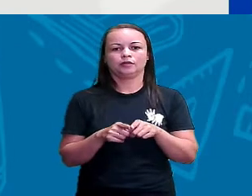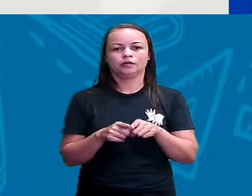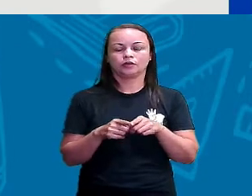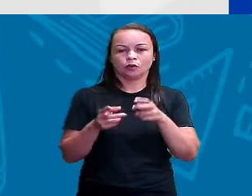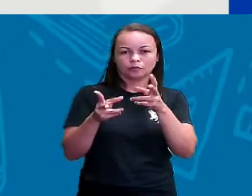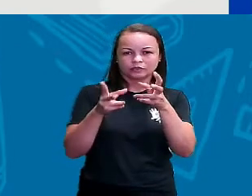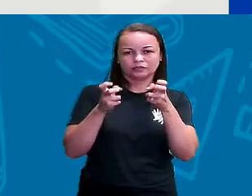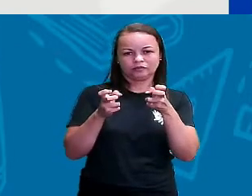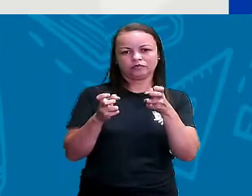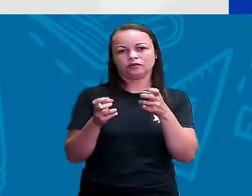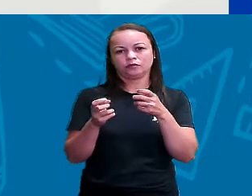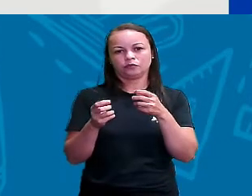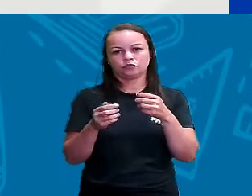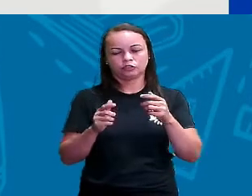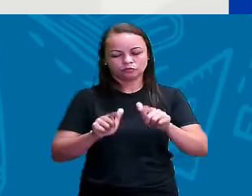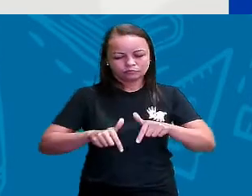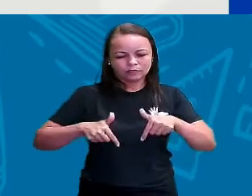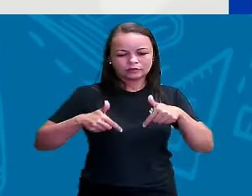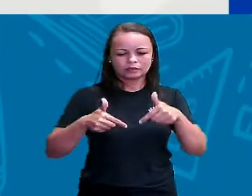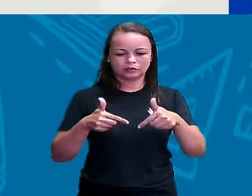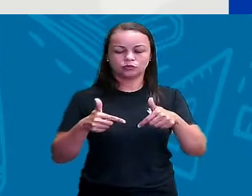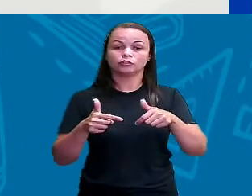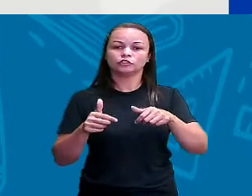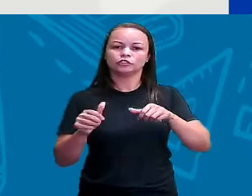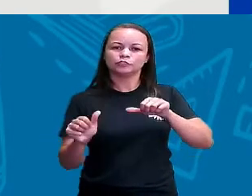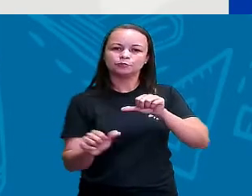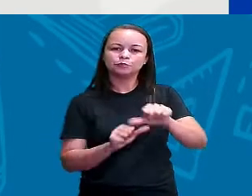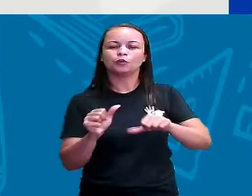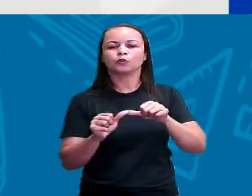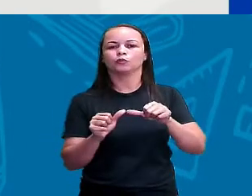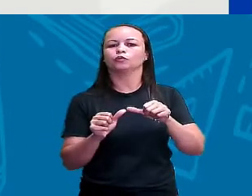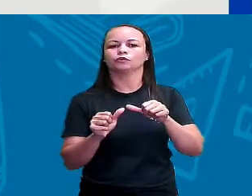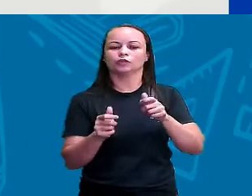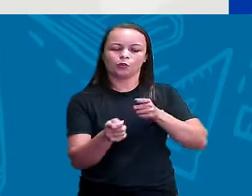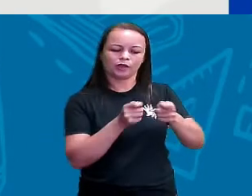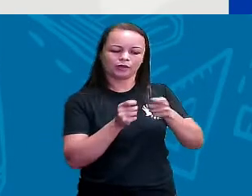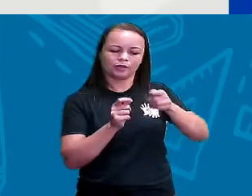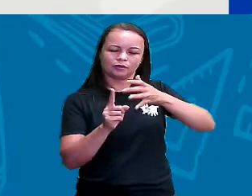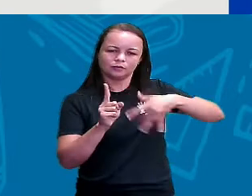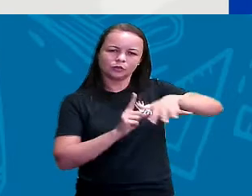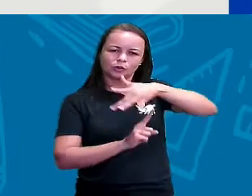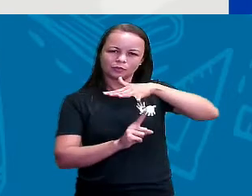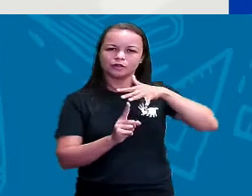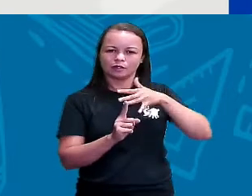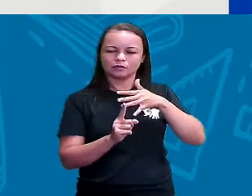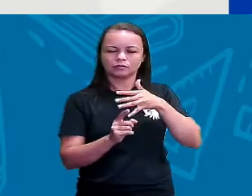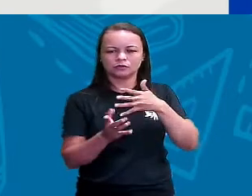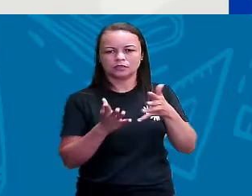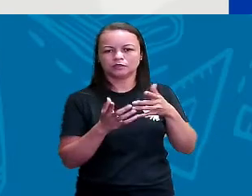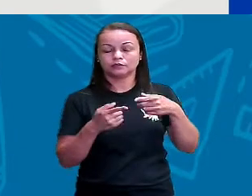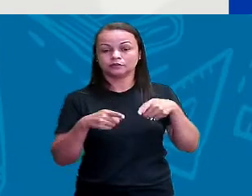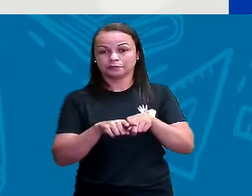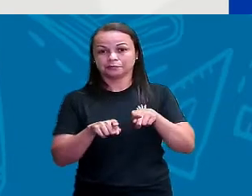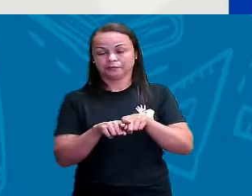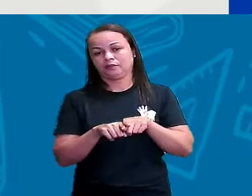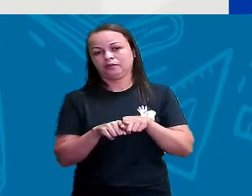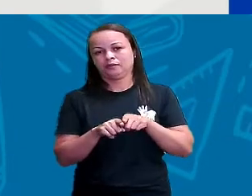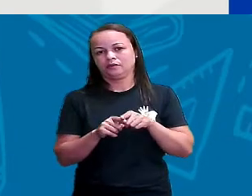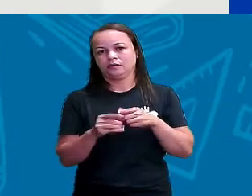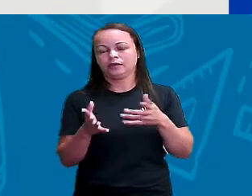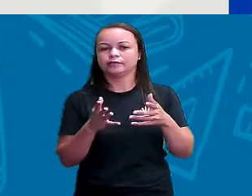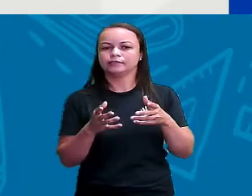essas ações que alteram o equilíbrio do ambiente, o equilíbrio ambiental, a maior parte delas